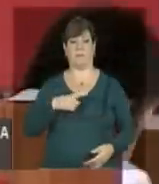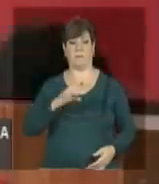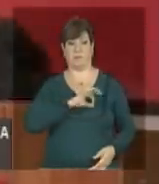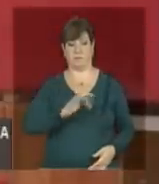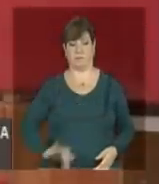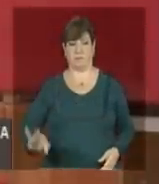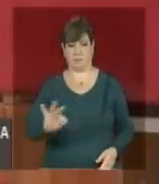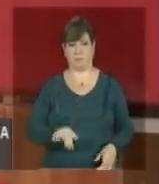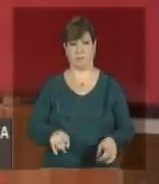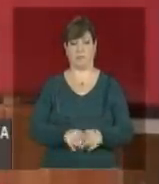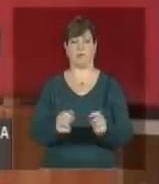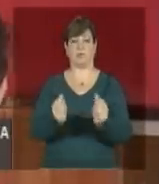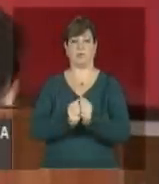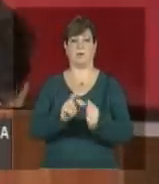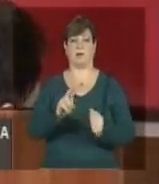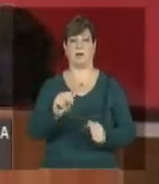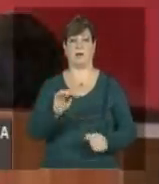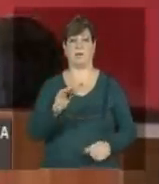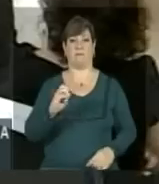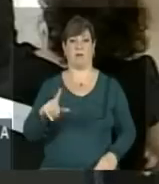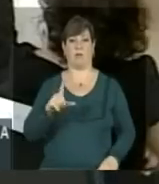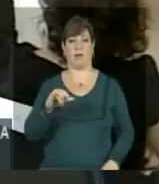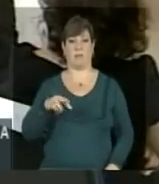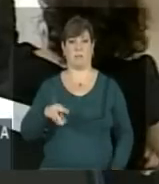em conjunto com Rafael Lima.